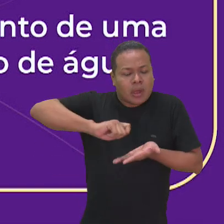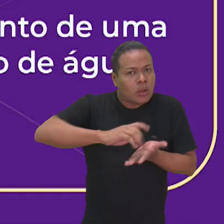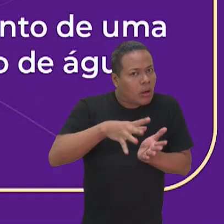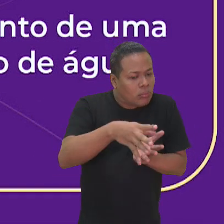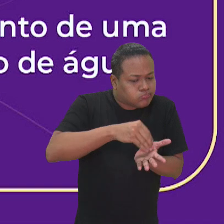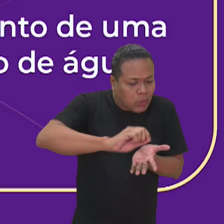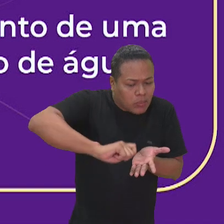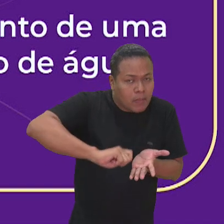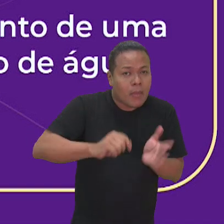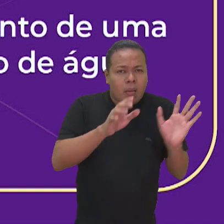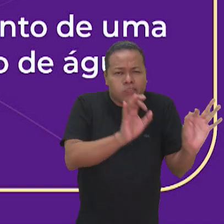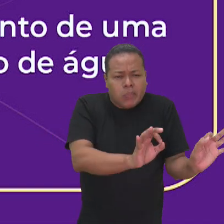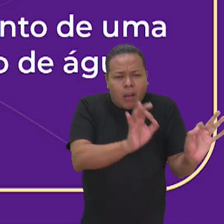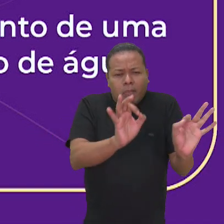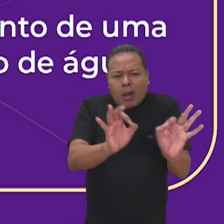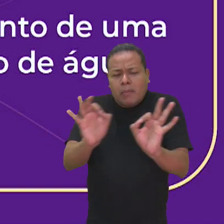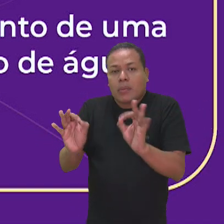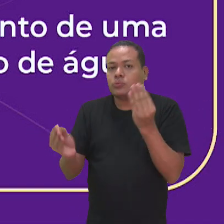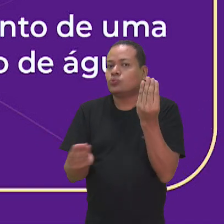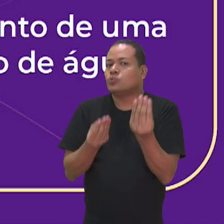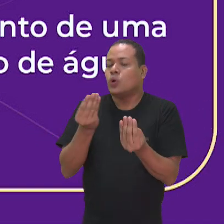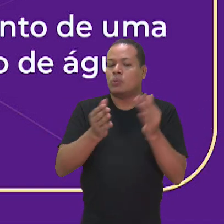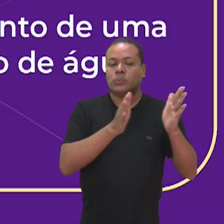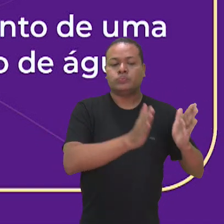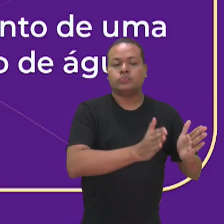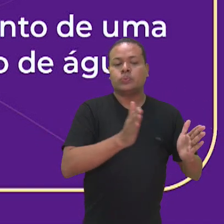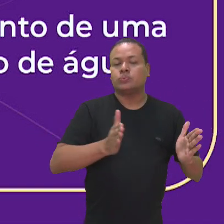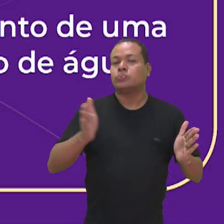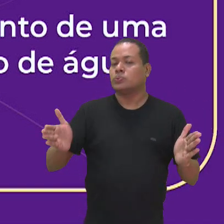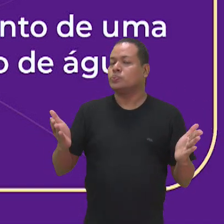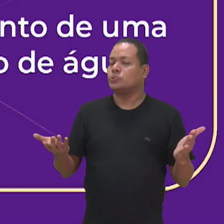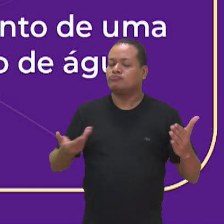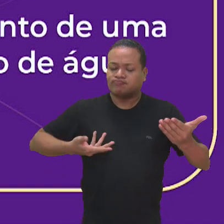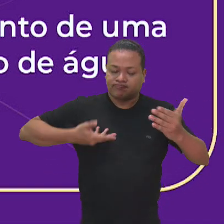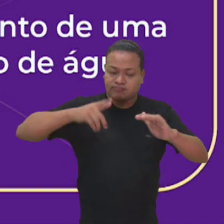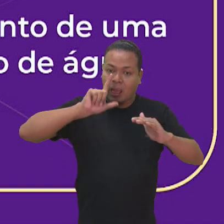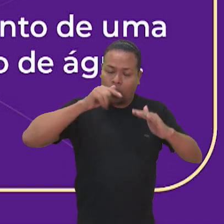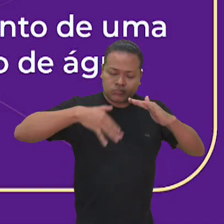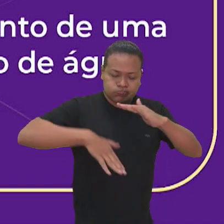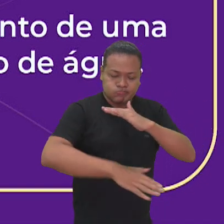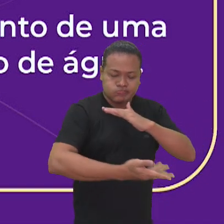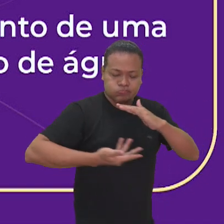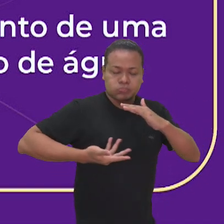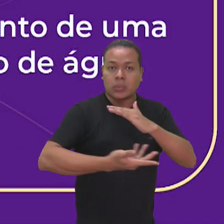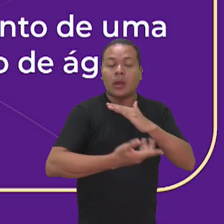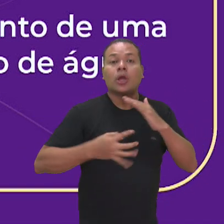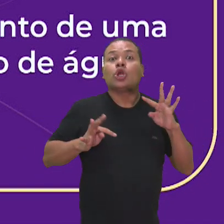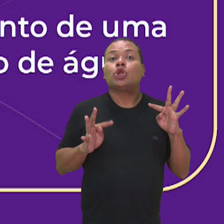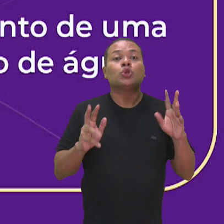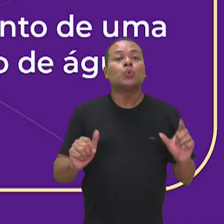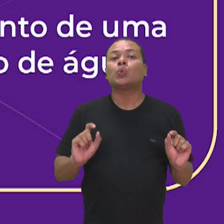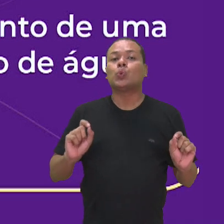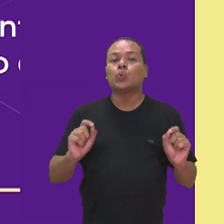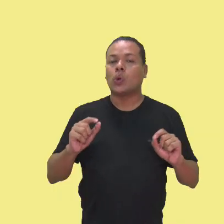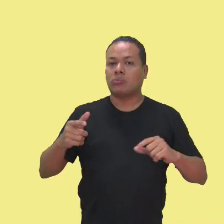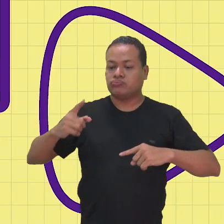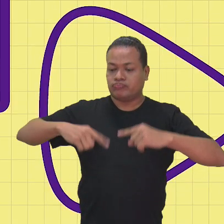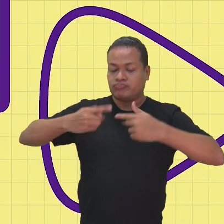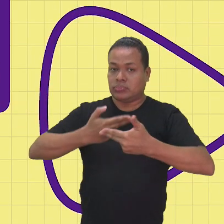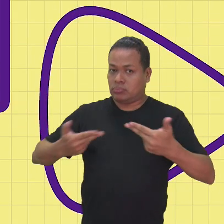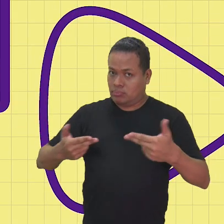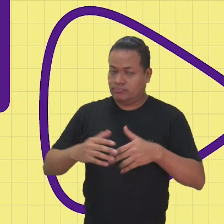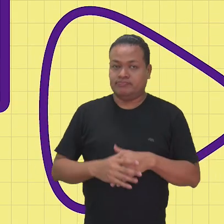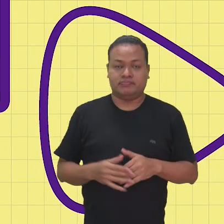ver passo a passo de cada etapa dessa estação e todos os reagentes utilizados lá,